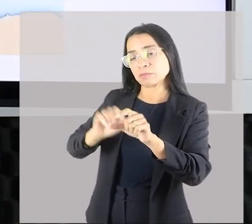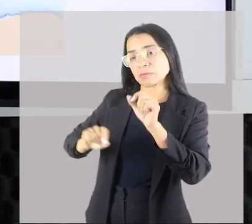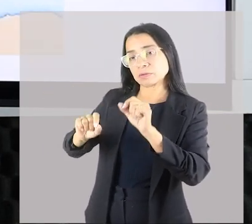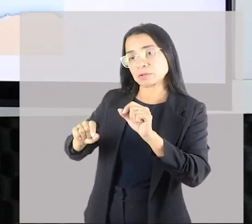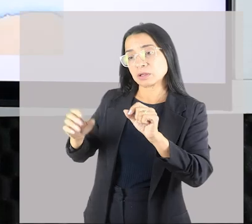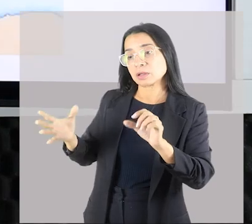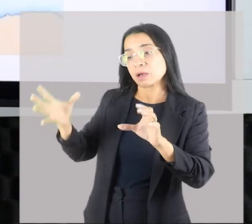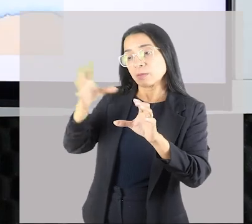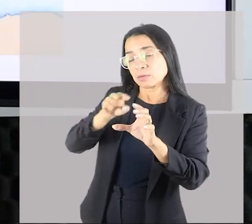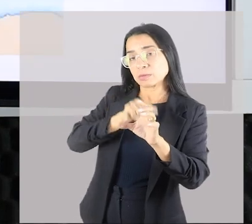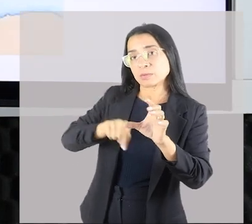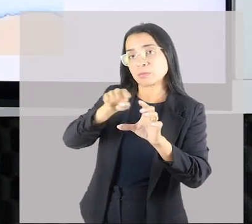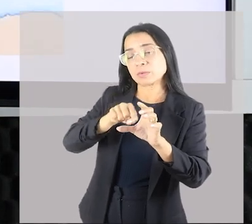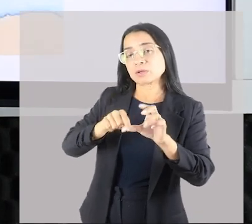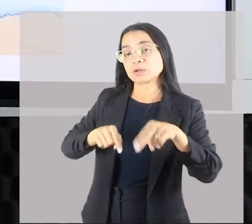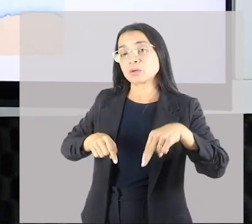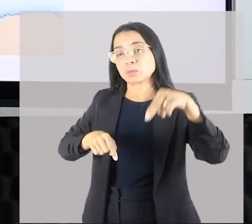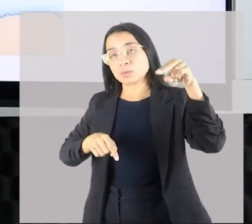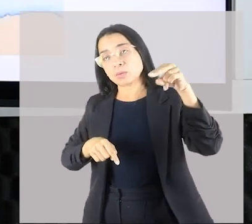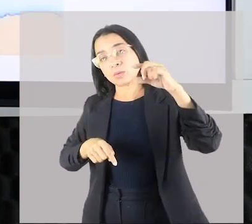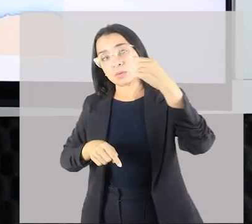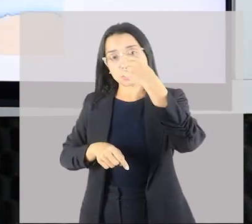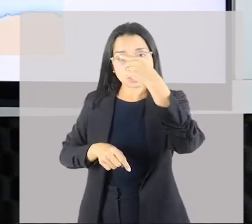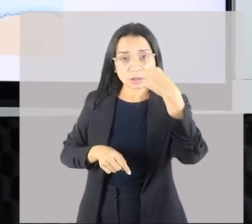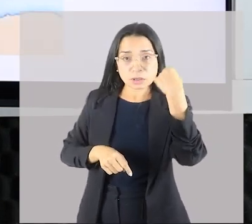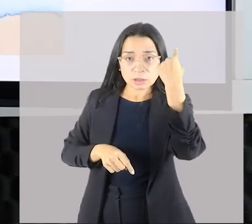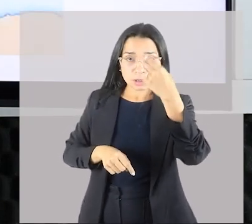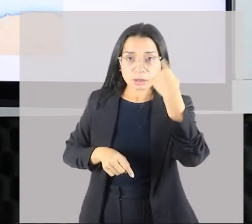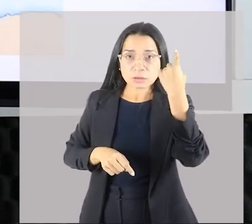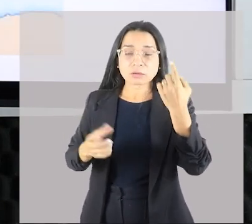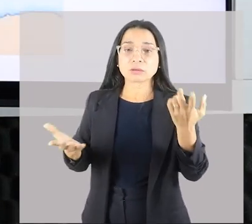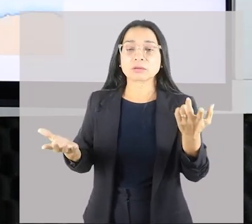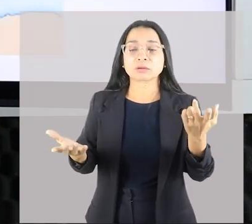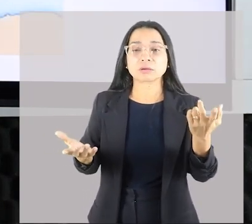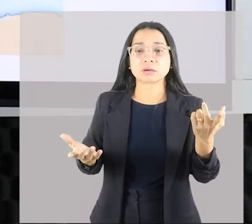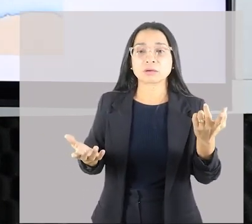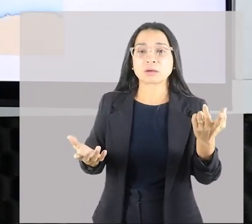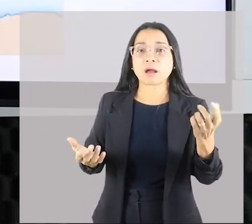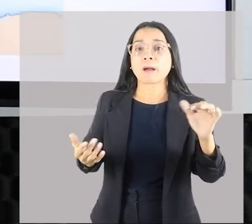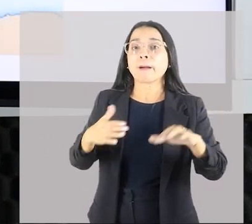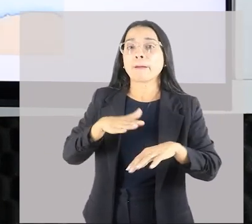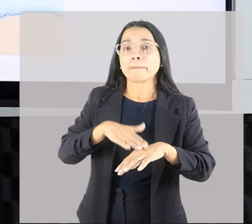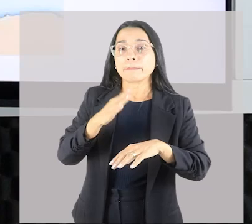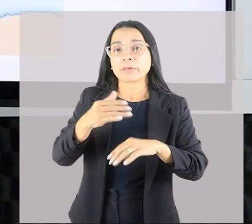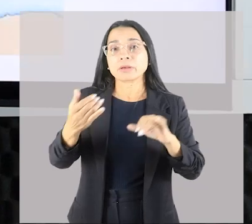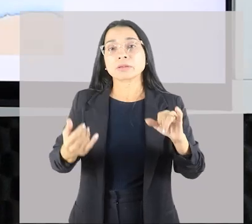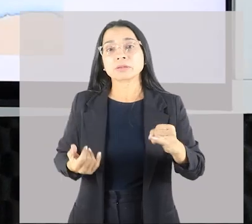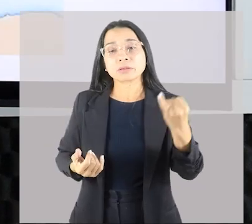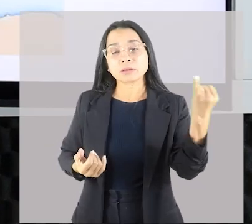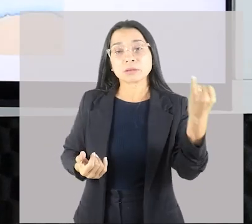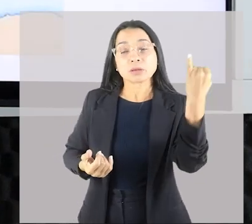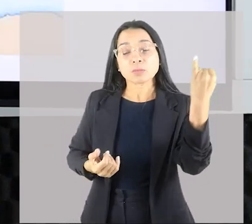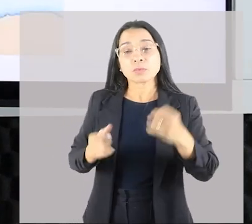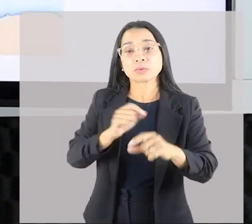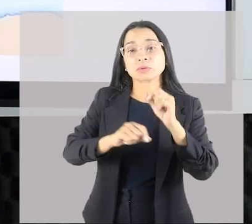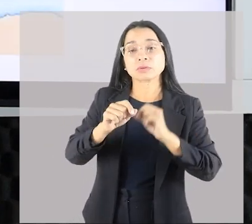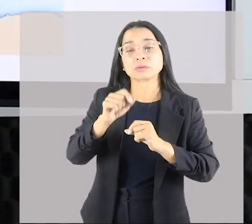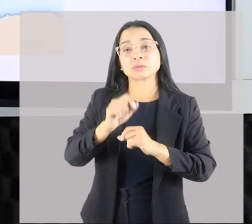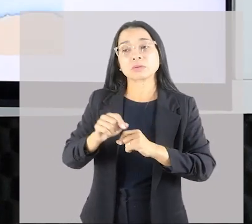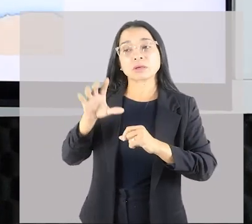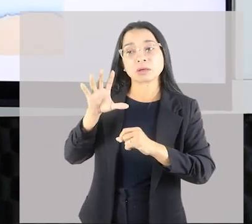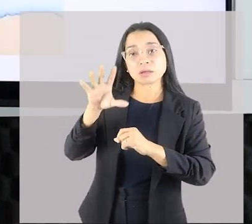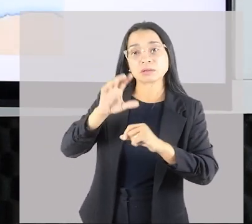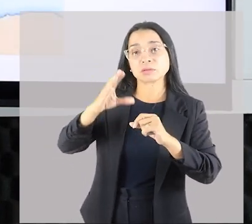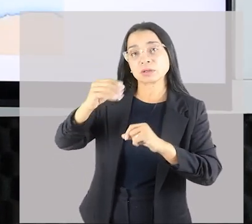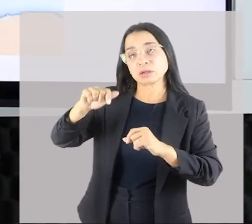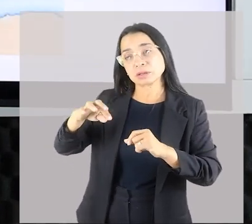na região do norte da Espanha. E a região aí eu chamo a atenção, mais importante desse movimento separatista, a região da Catalunha. Por